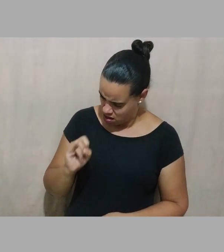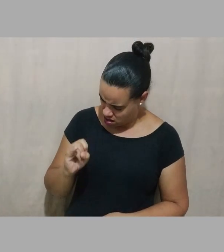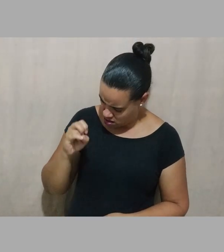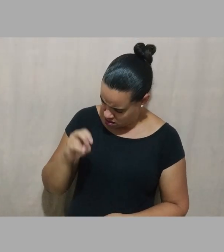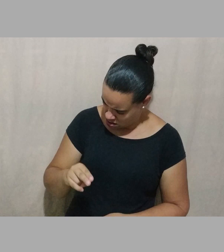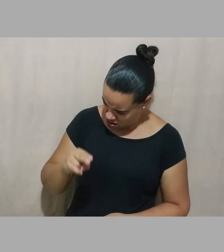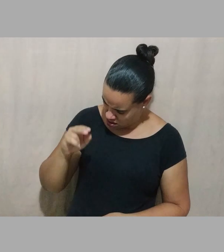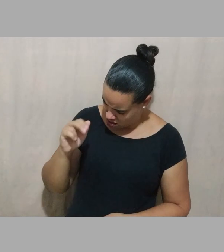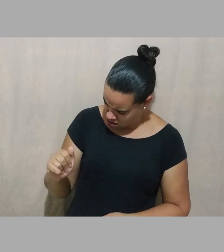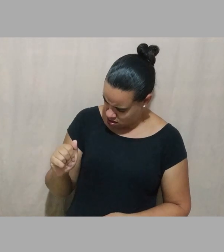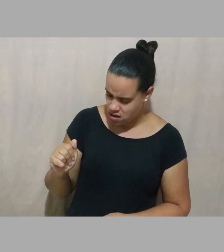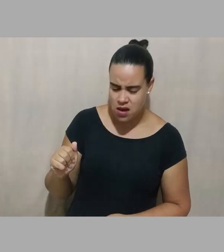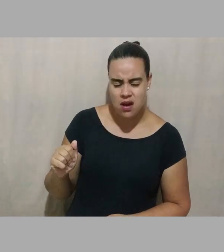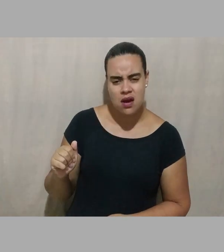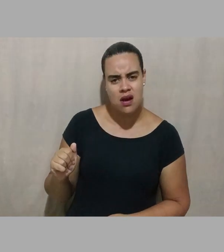Lina.